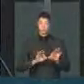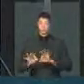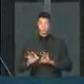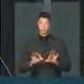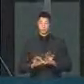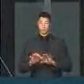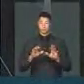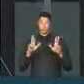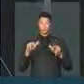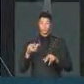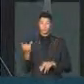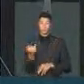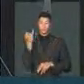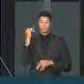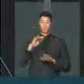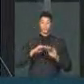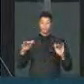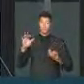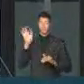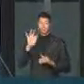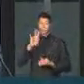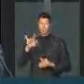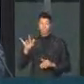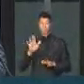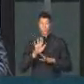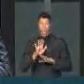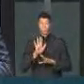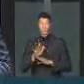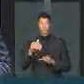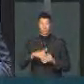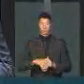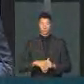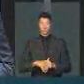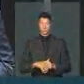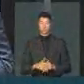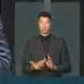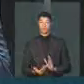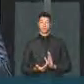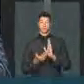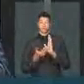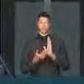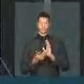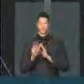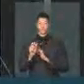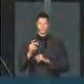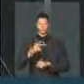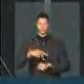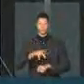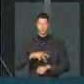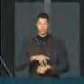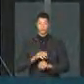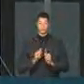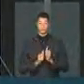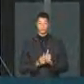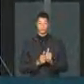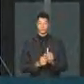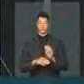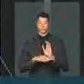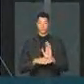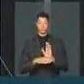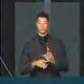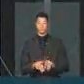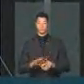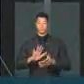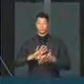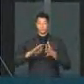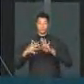importante da bancada federal, que vai ajudar aqui dentro do Congresso, aqui no país, a conduzir e ajudar